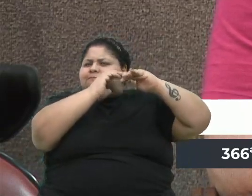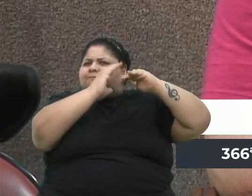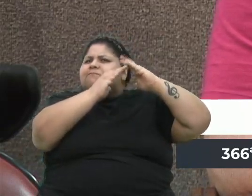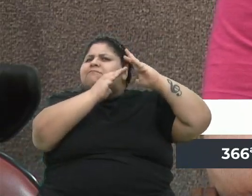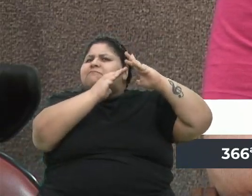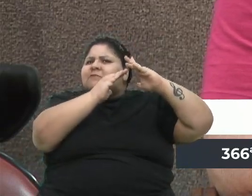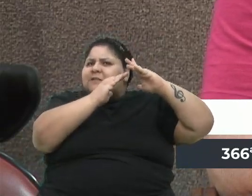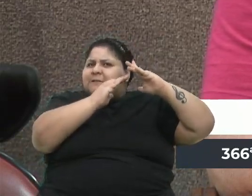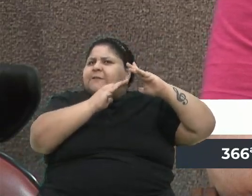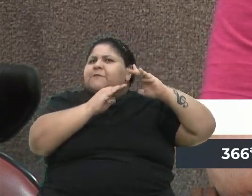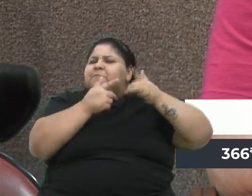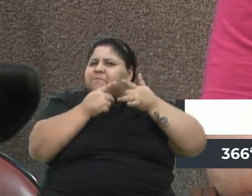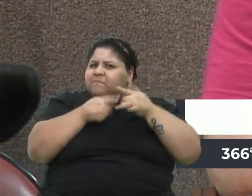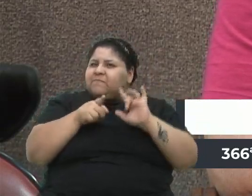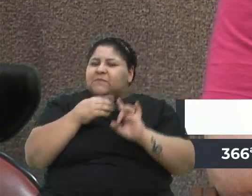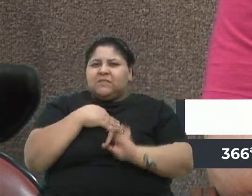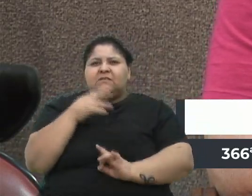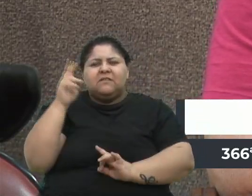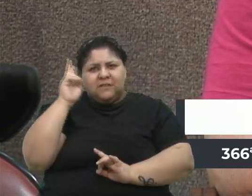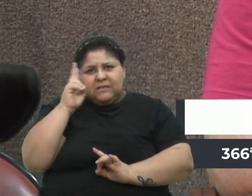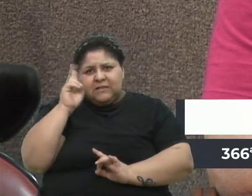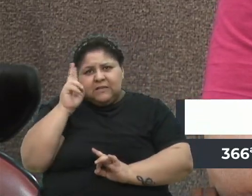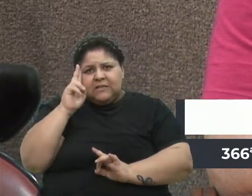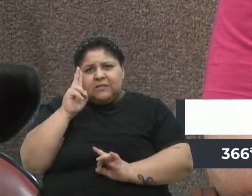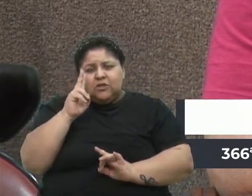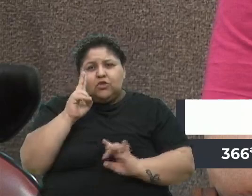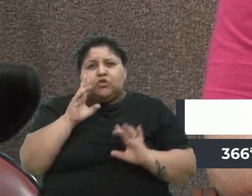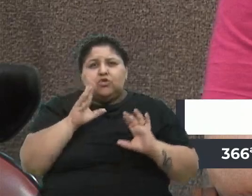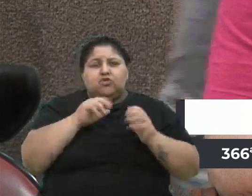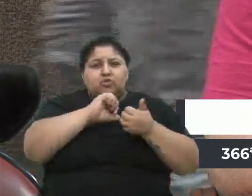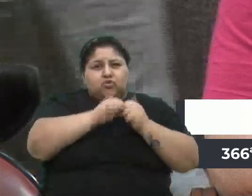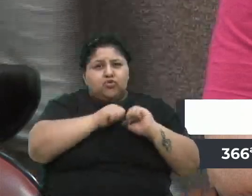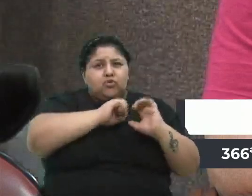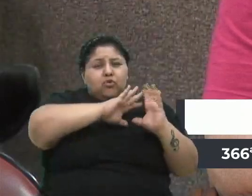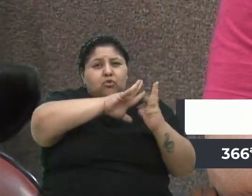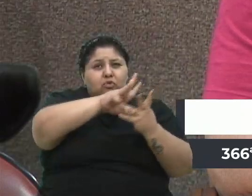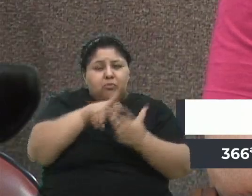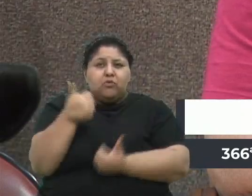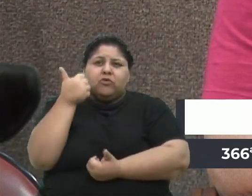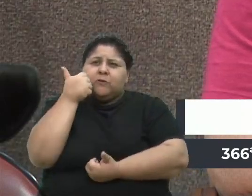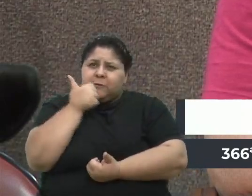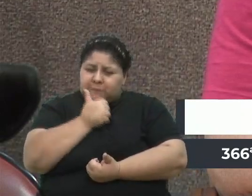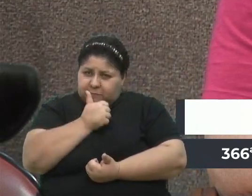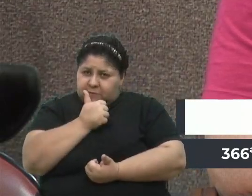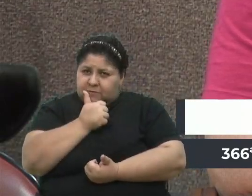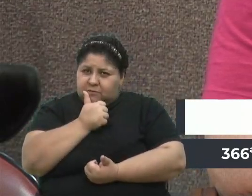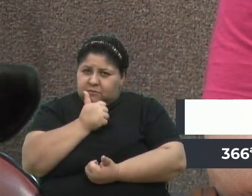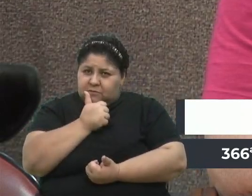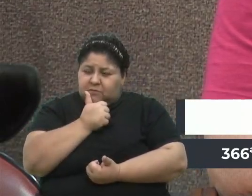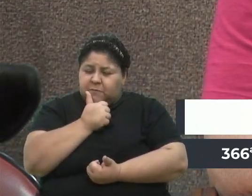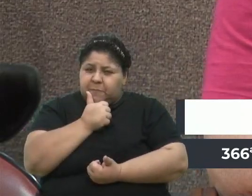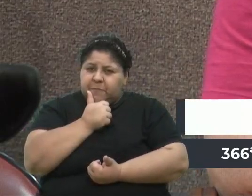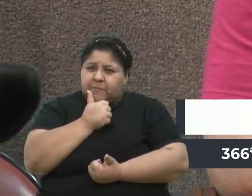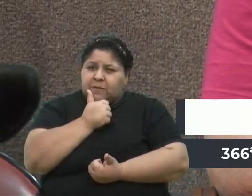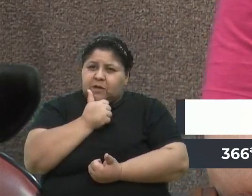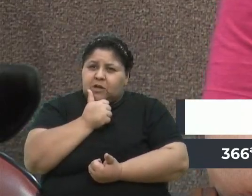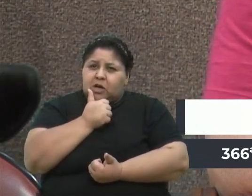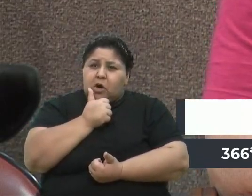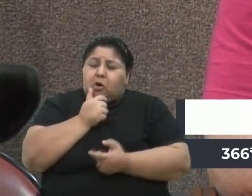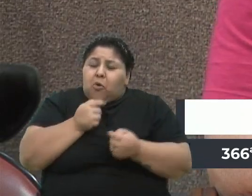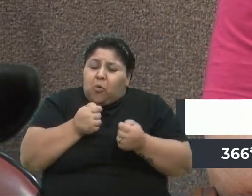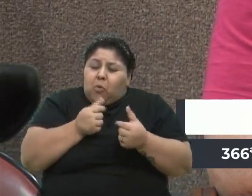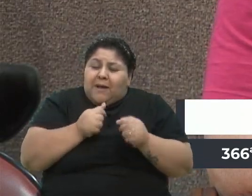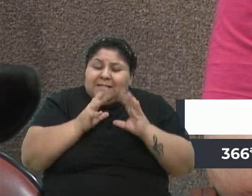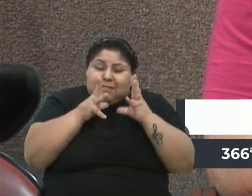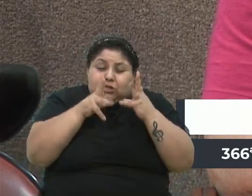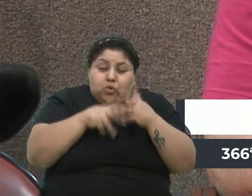técnica, mas eu lembro da Copa do Mundo de futebol feminino, assisti quase todos os jogos. O Brasil foi eliminado, mas assisti todos os estádios